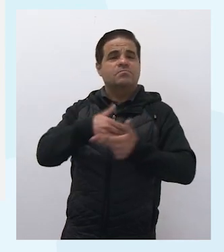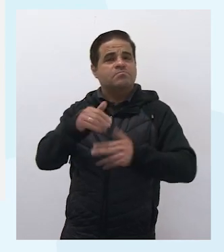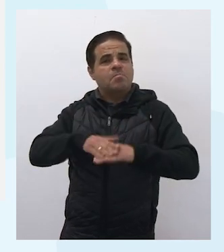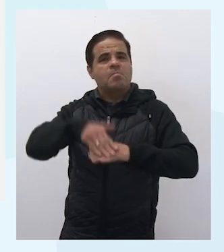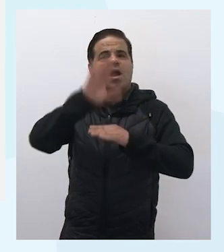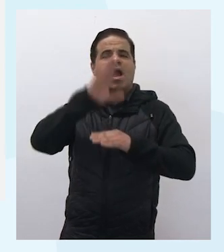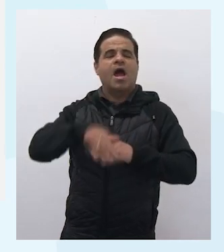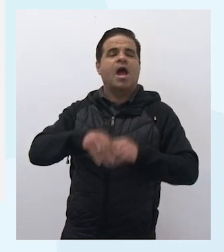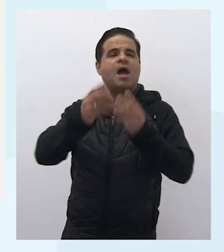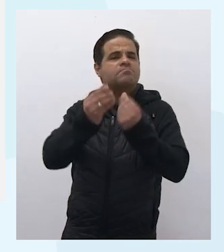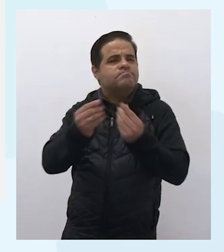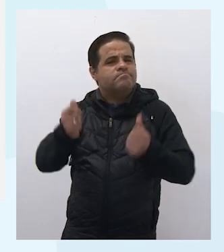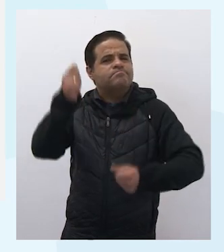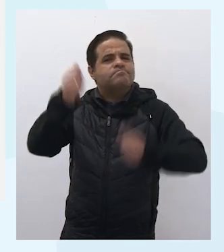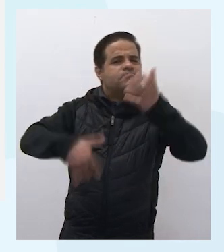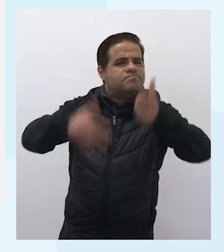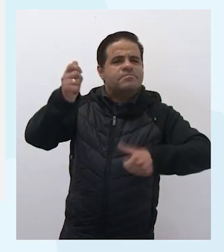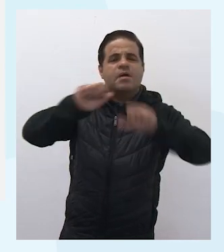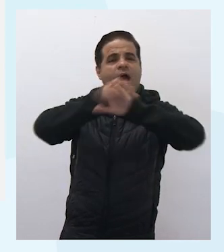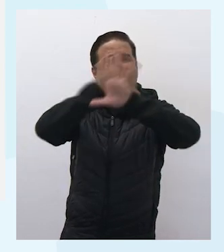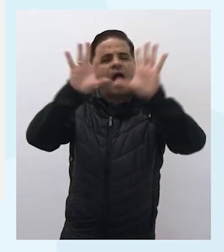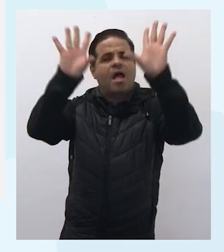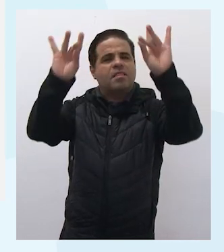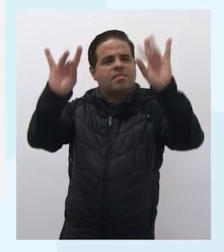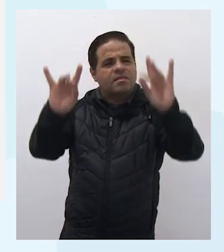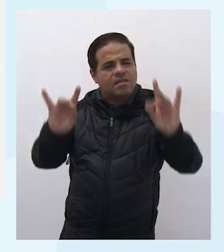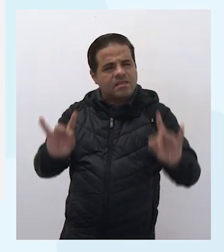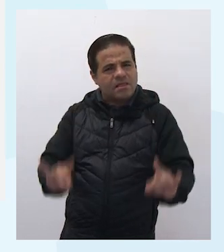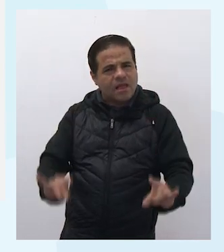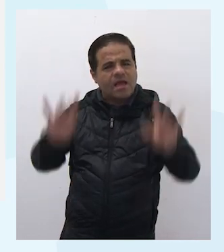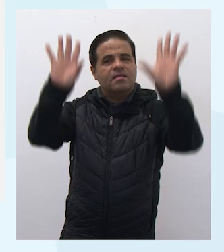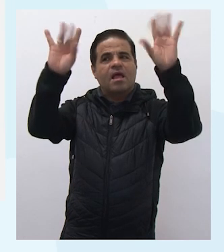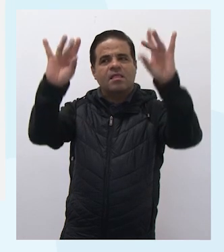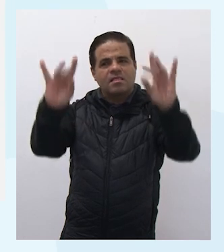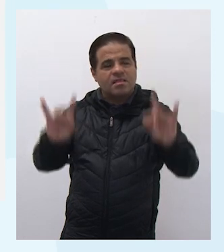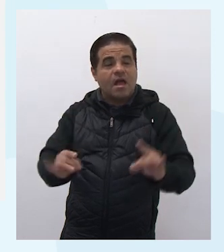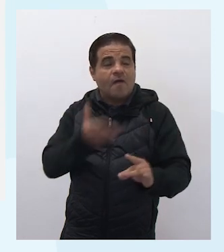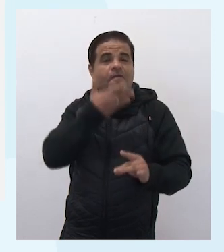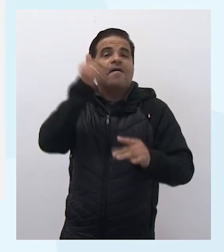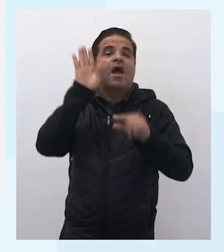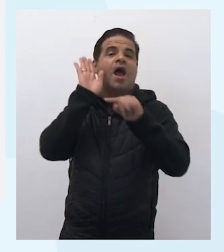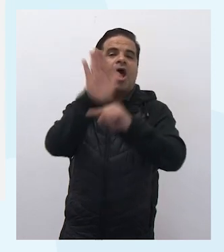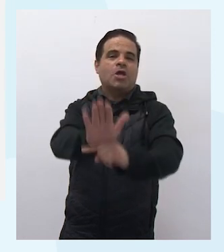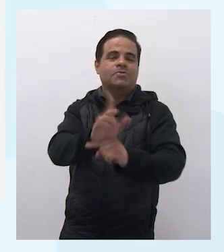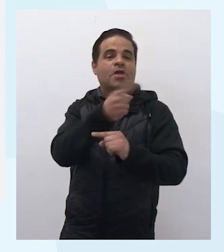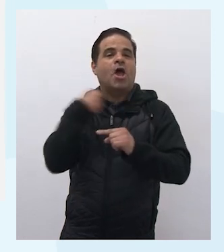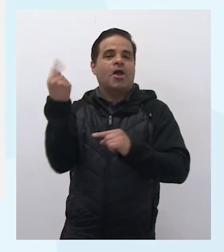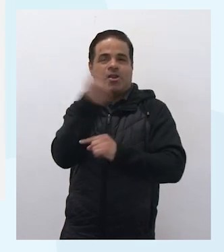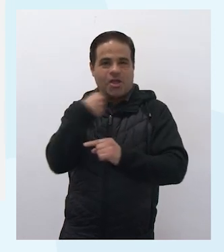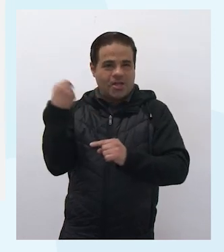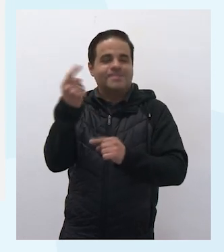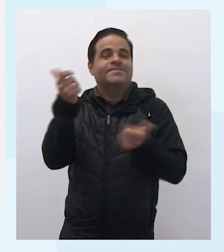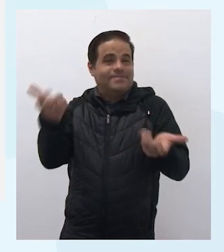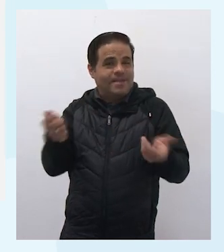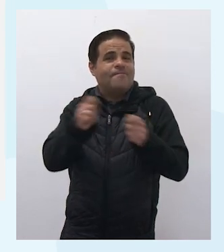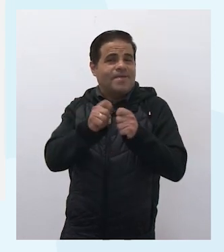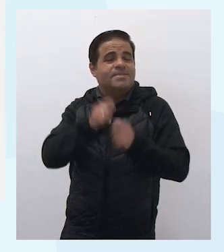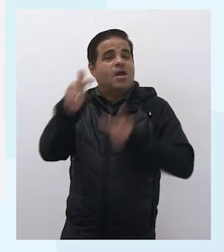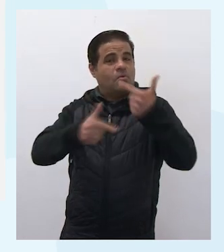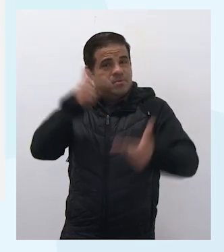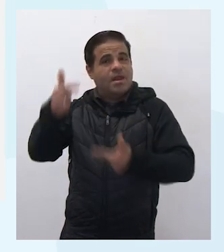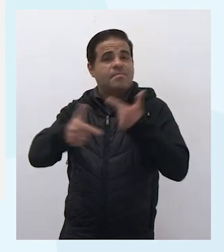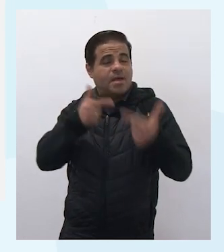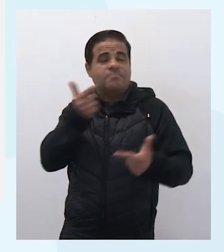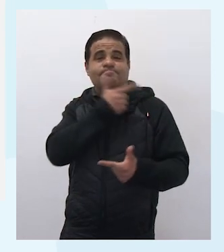mais esmiuçada, muito mais detalhada, o que facilita para a gente fazer o